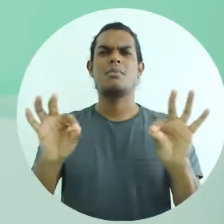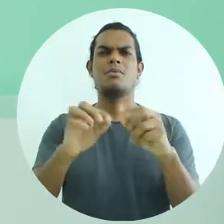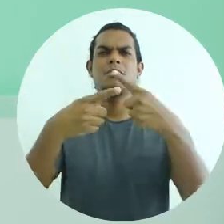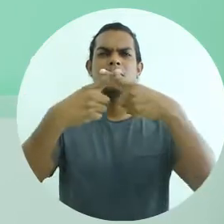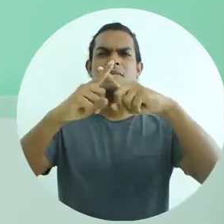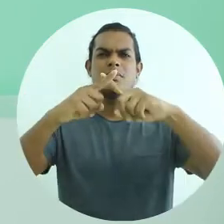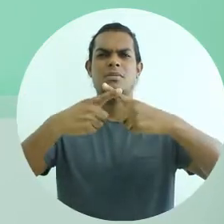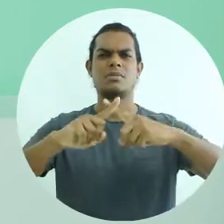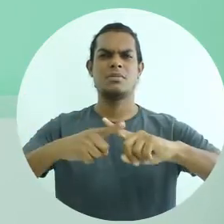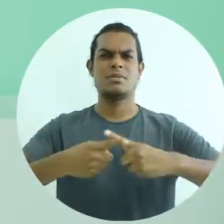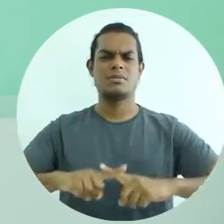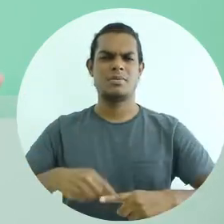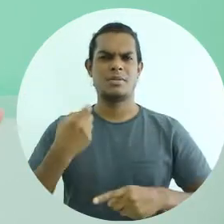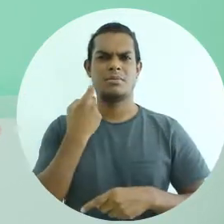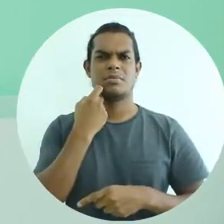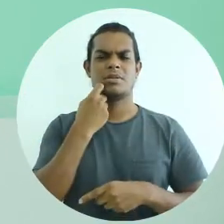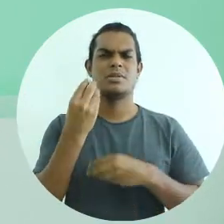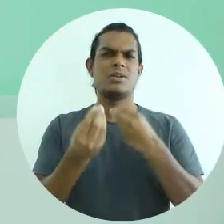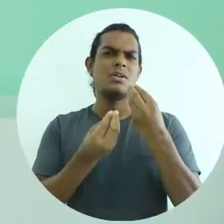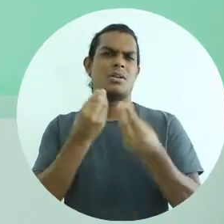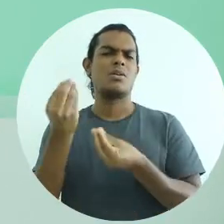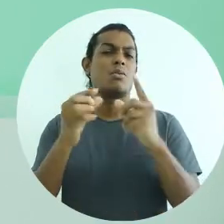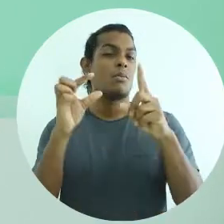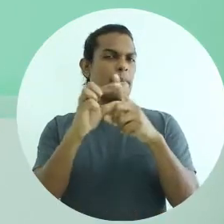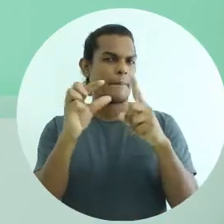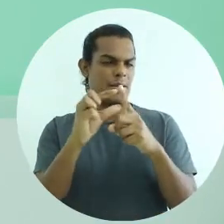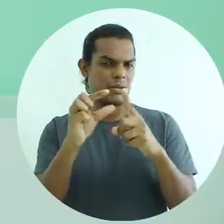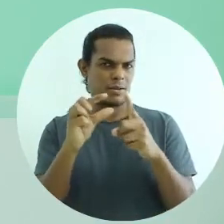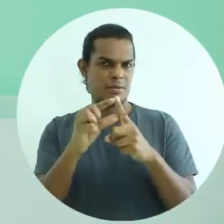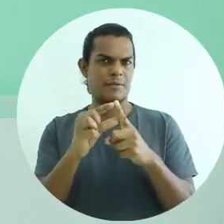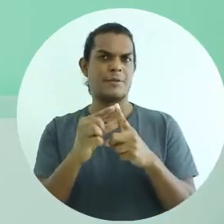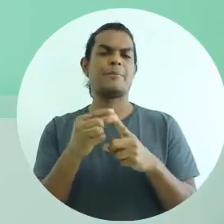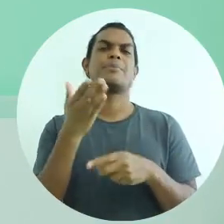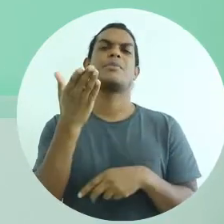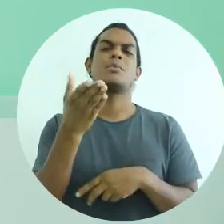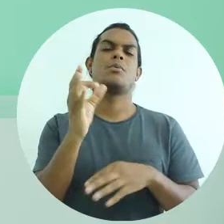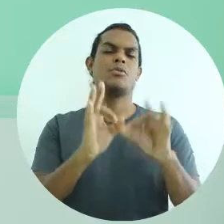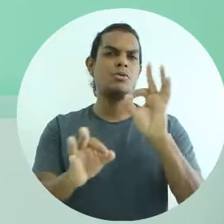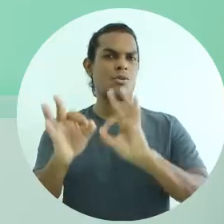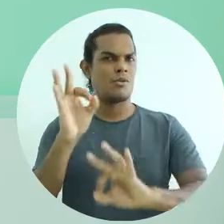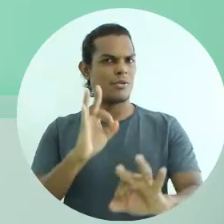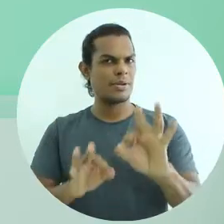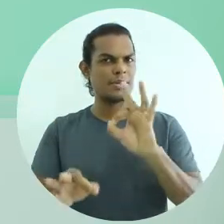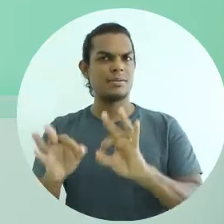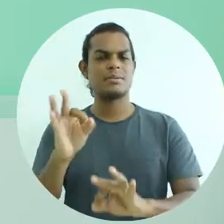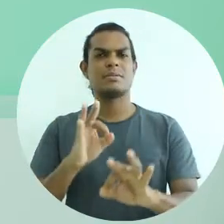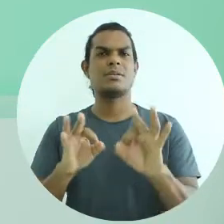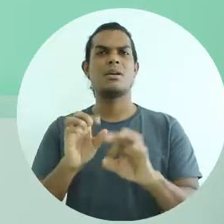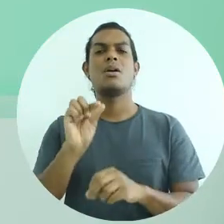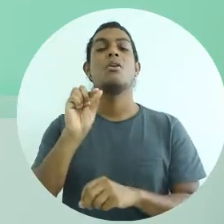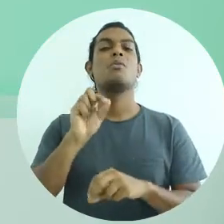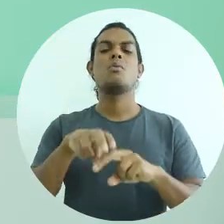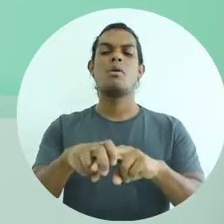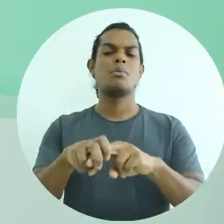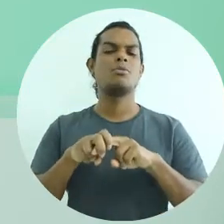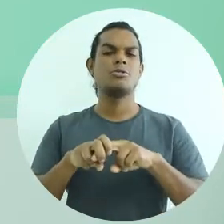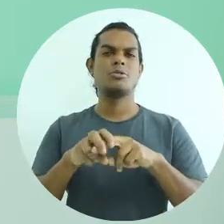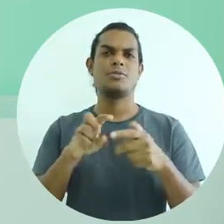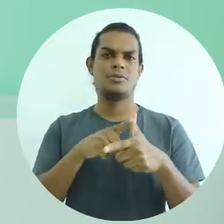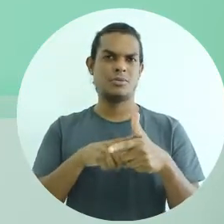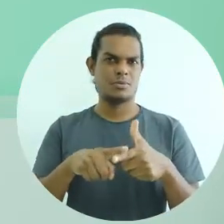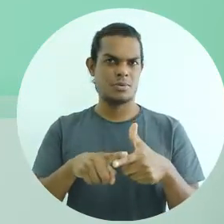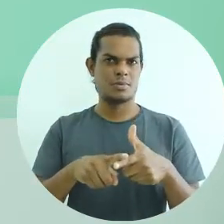é considerada como uma categoria, onde a gente pode agrupar as causas de um problema.